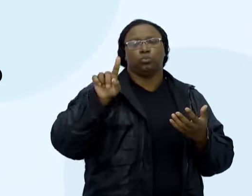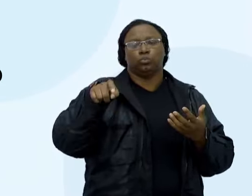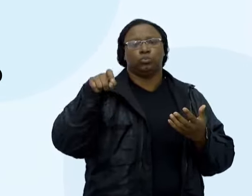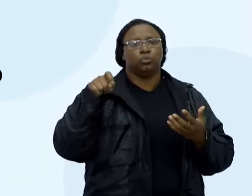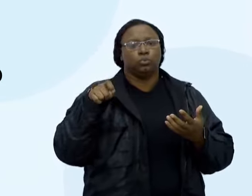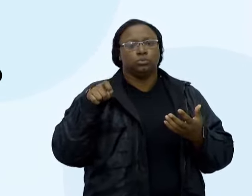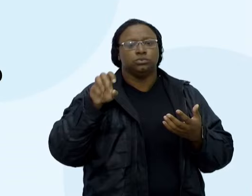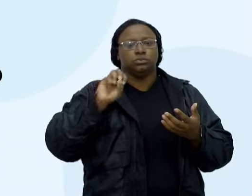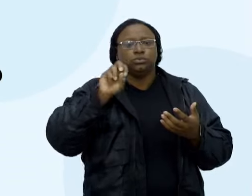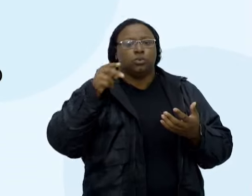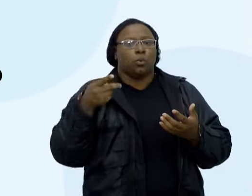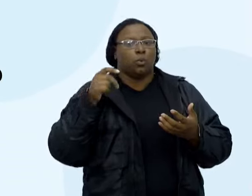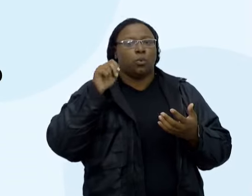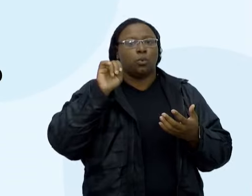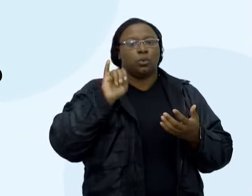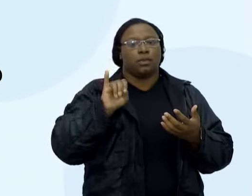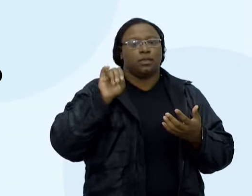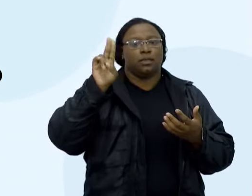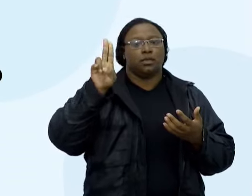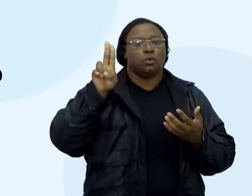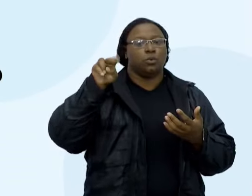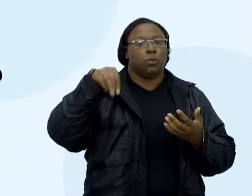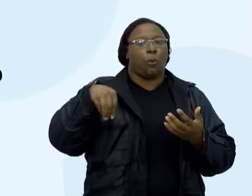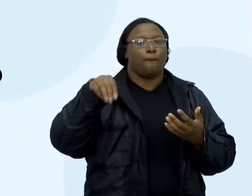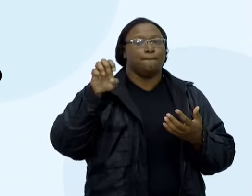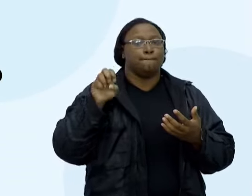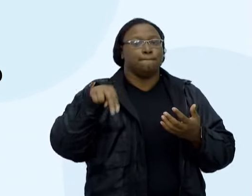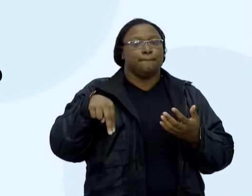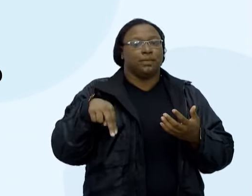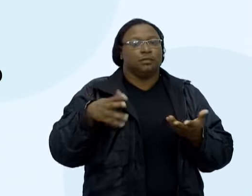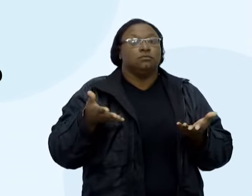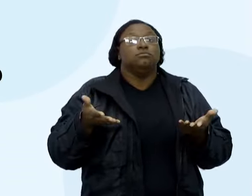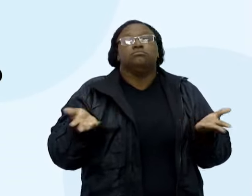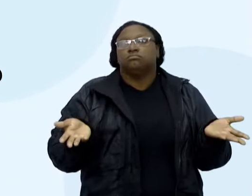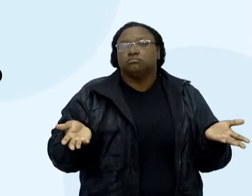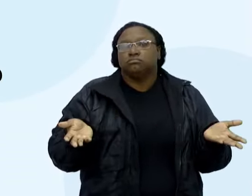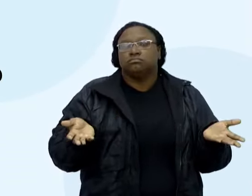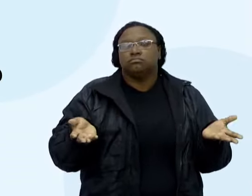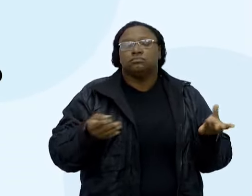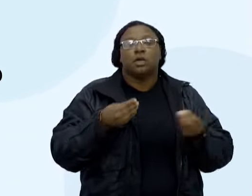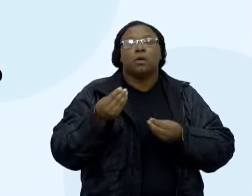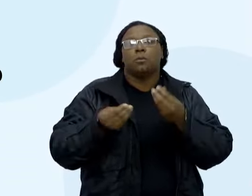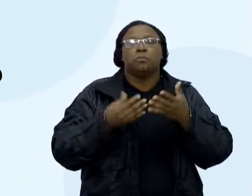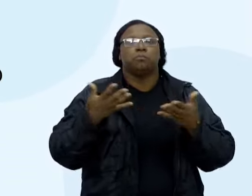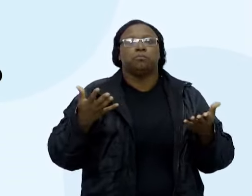que ainda não está, mas deve estar familiarizado com esses termos, olha só.